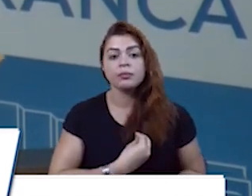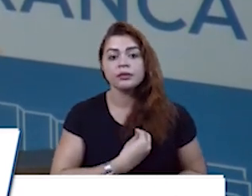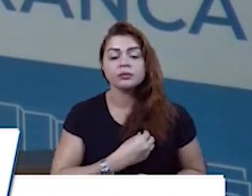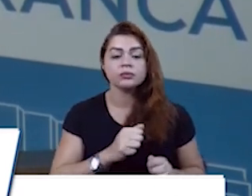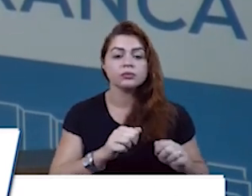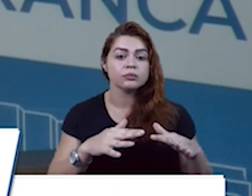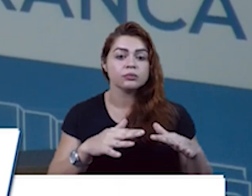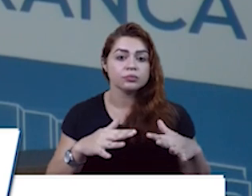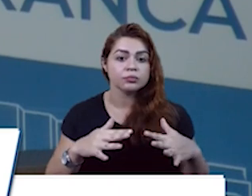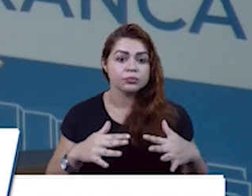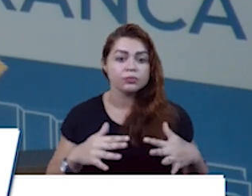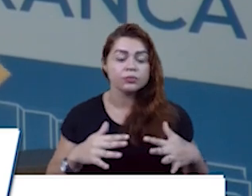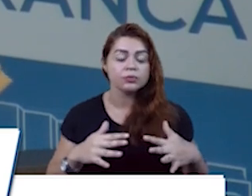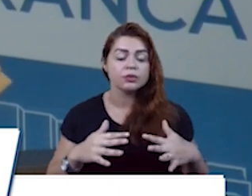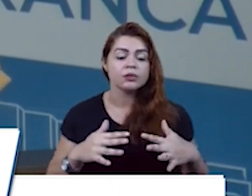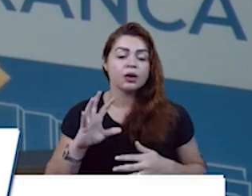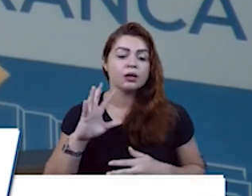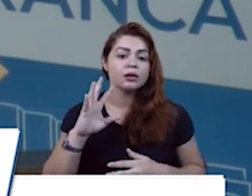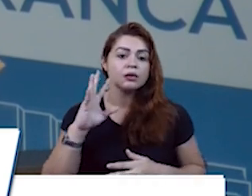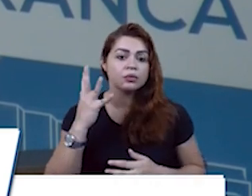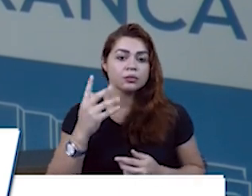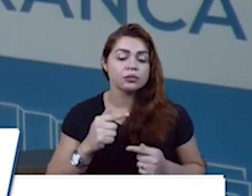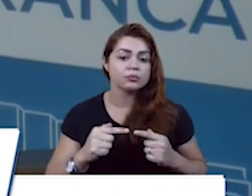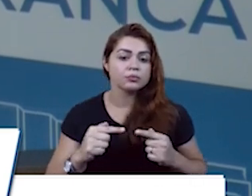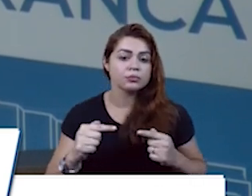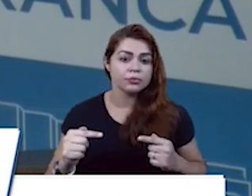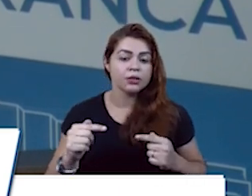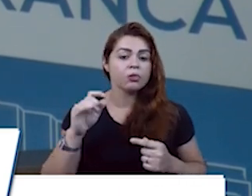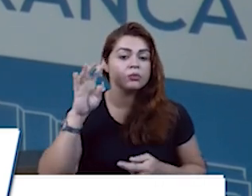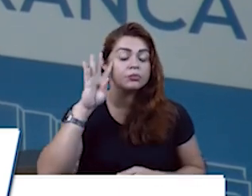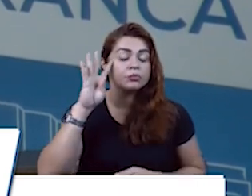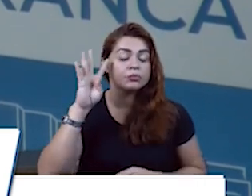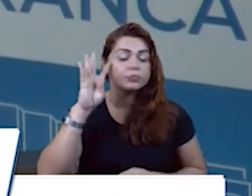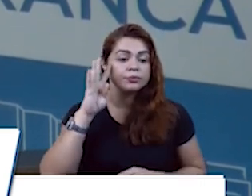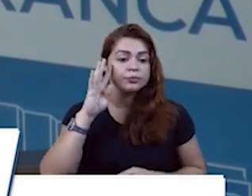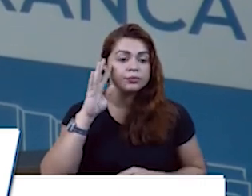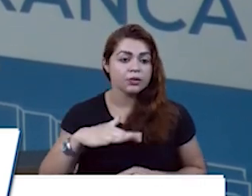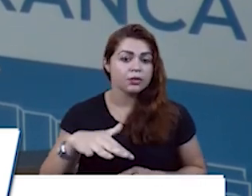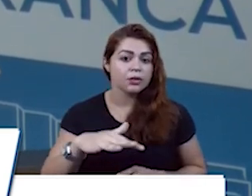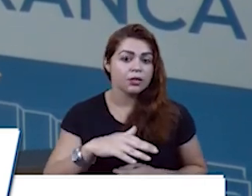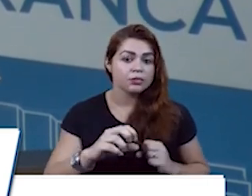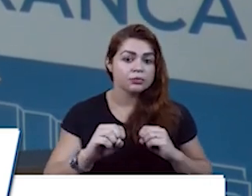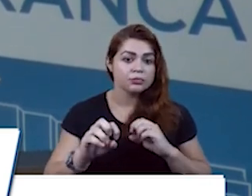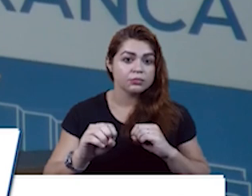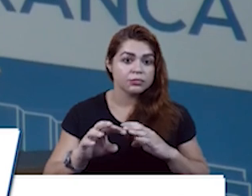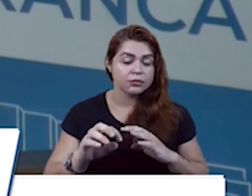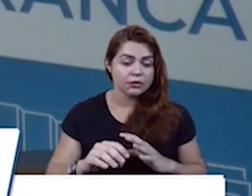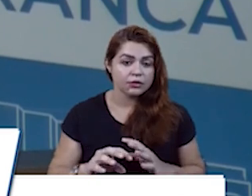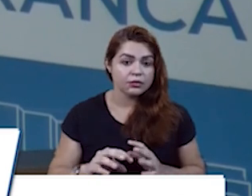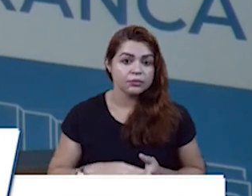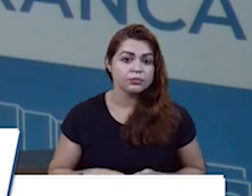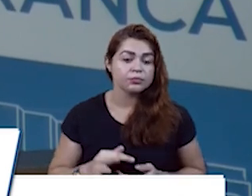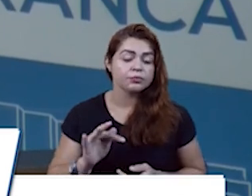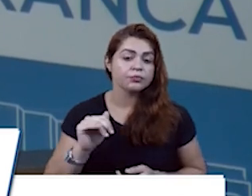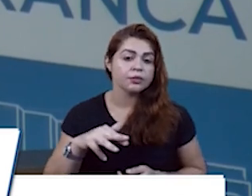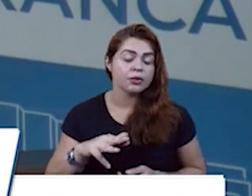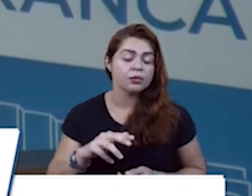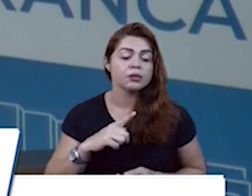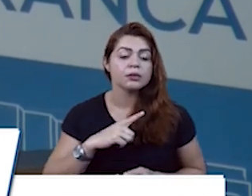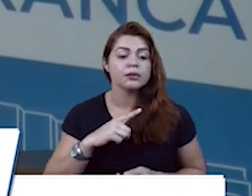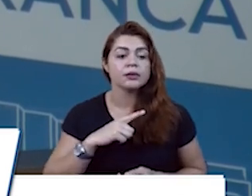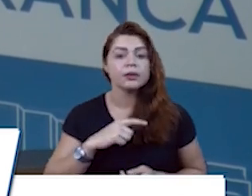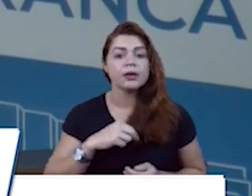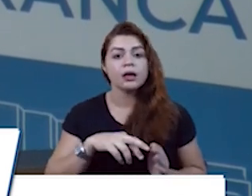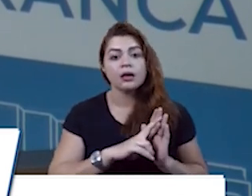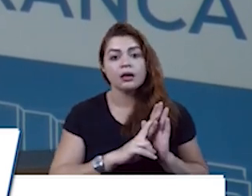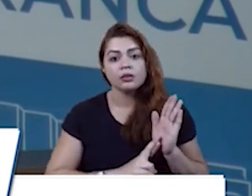educação e, ao final, a gente vai ter esse relatório e, com certeza, a gente vai falar ainda muito sobre isso aqui. E deixo aí